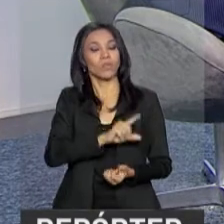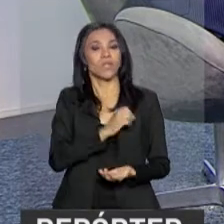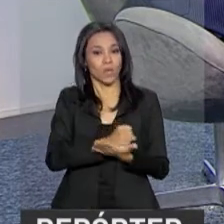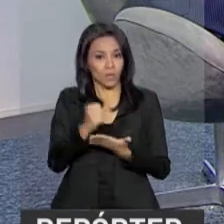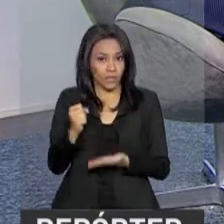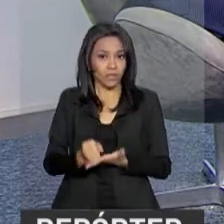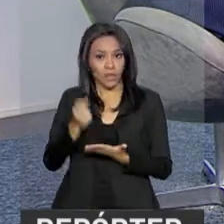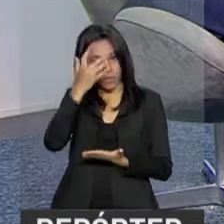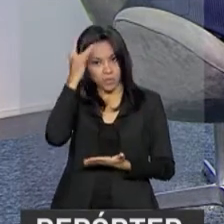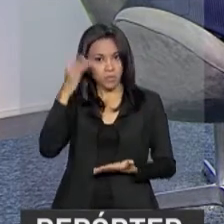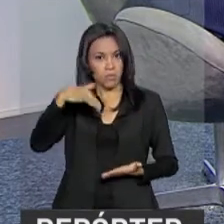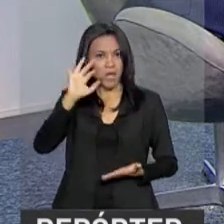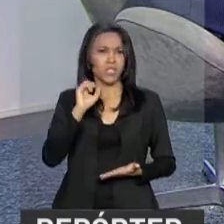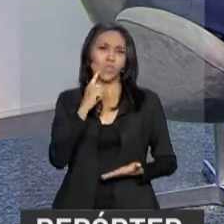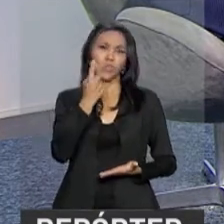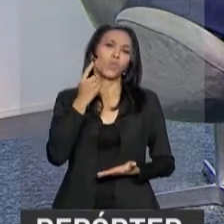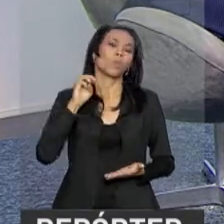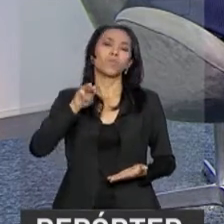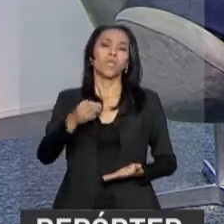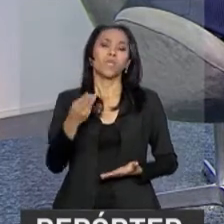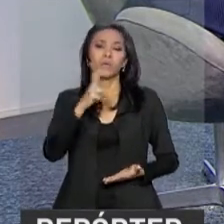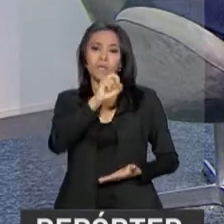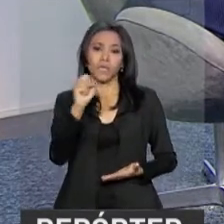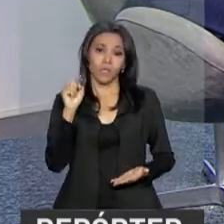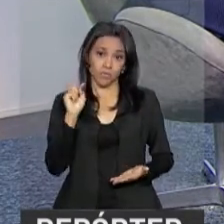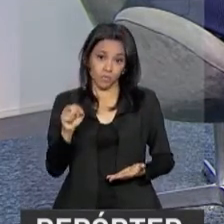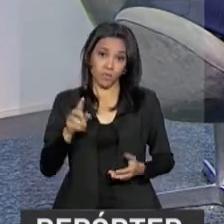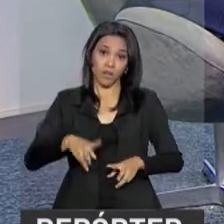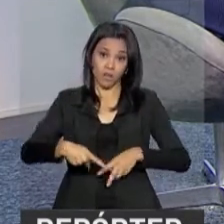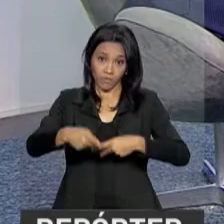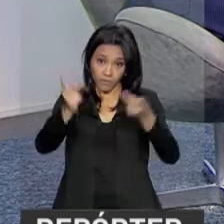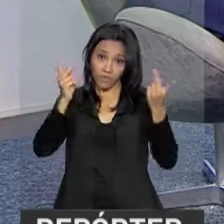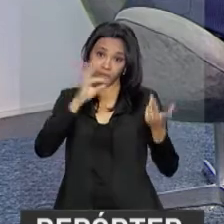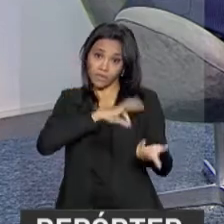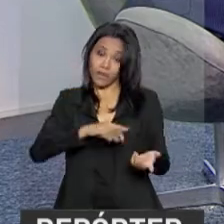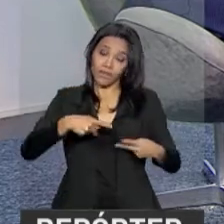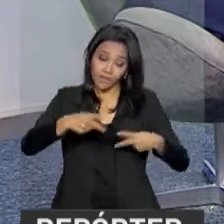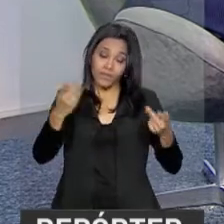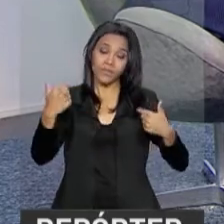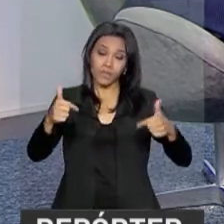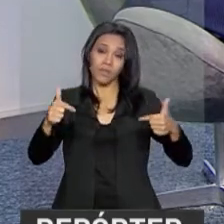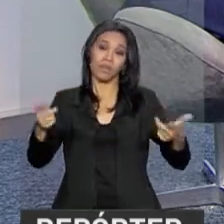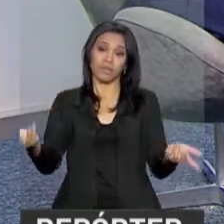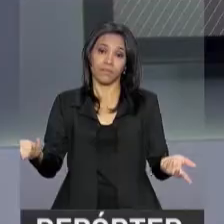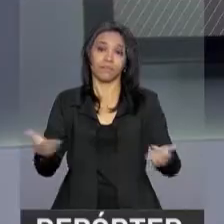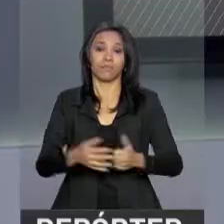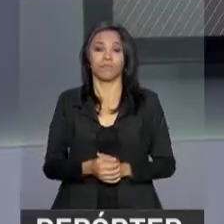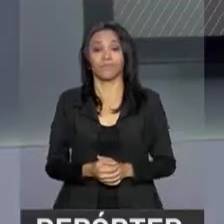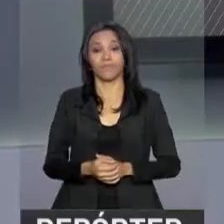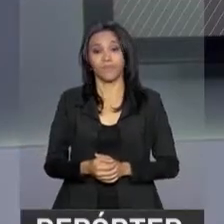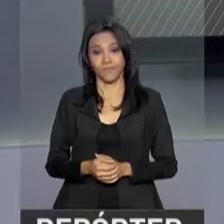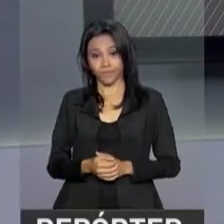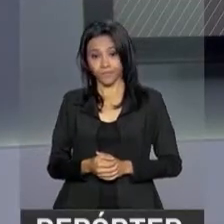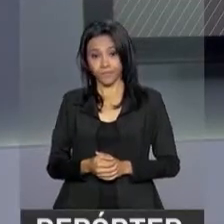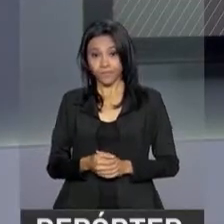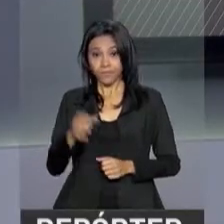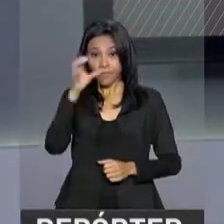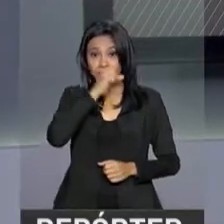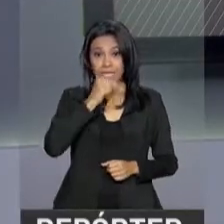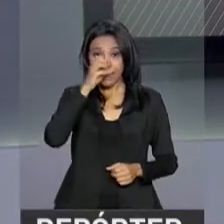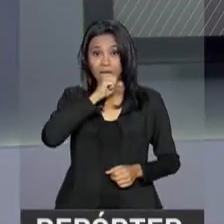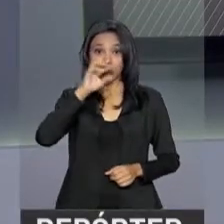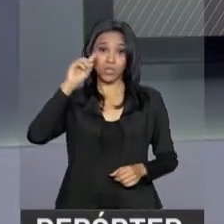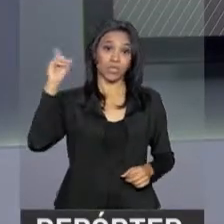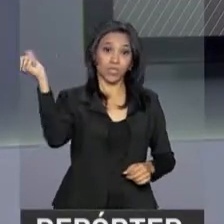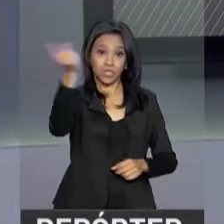com mais de 1,5 milhão de empregos, gerando renda e levando a possibilidade do brasileiro colocar a comida na mesa. Sábado foi dia